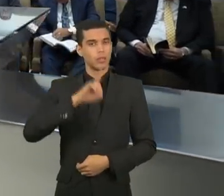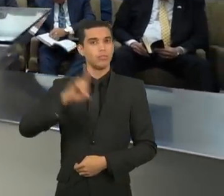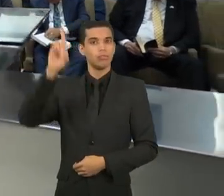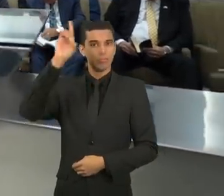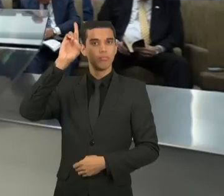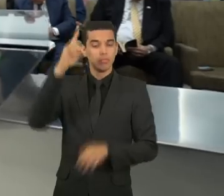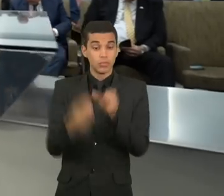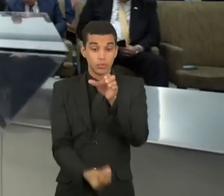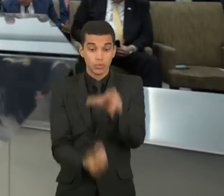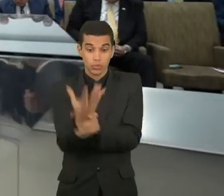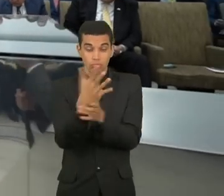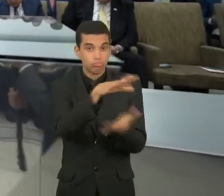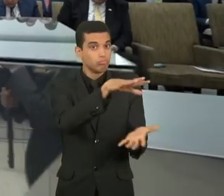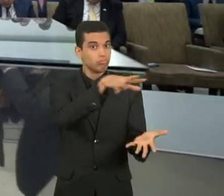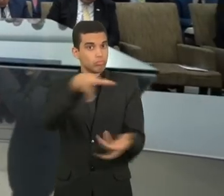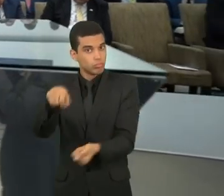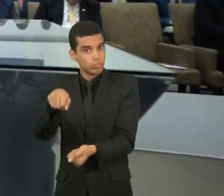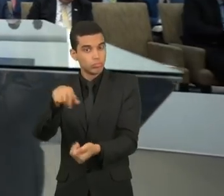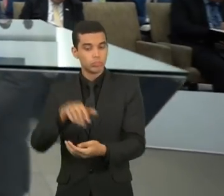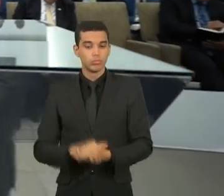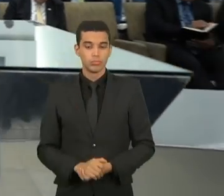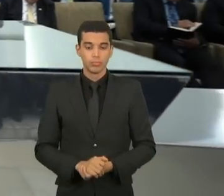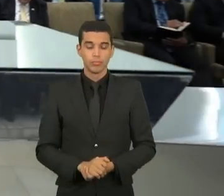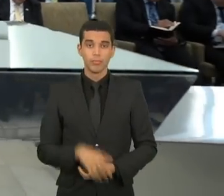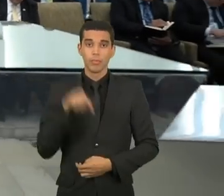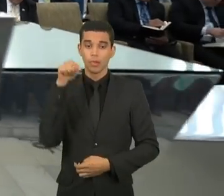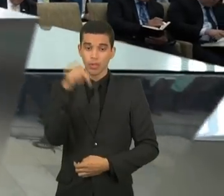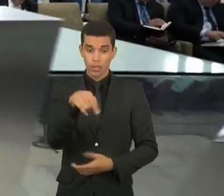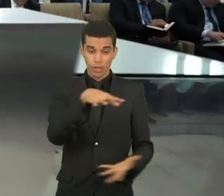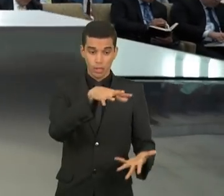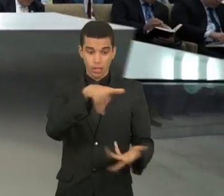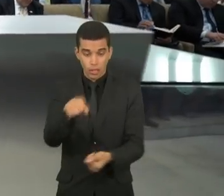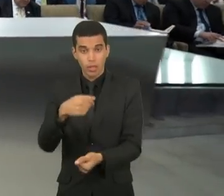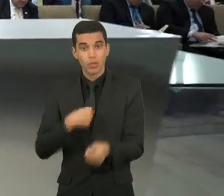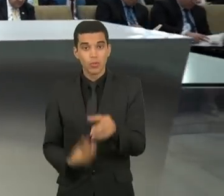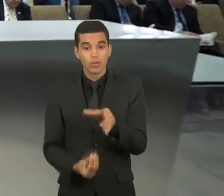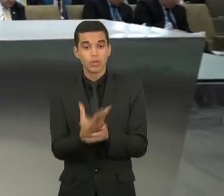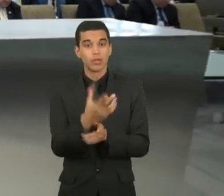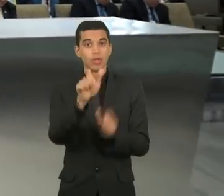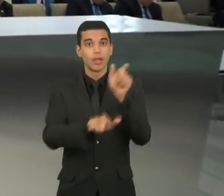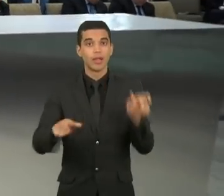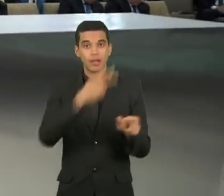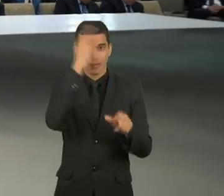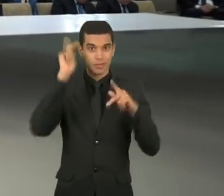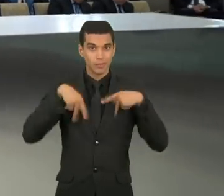a terra e nela criei a humanidade.